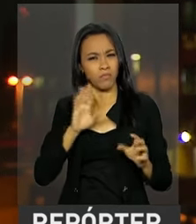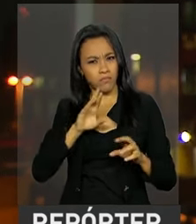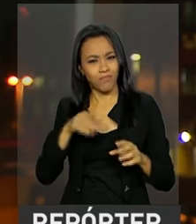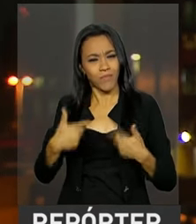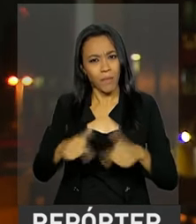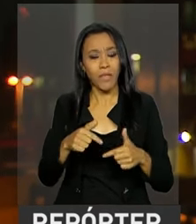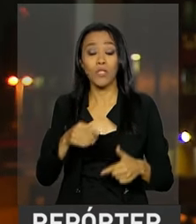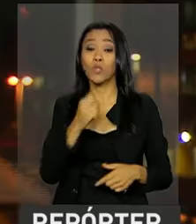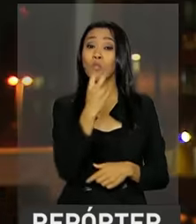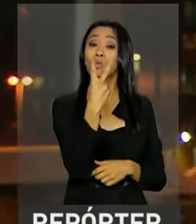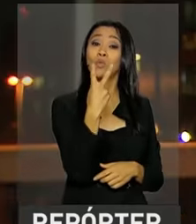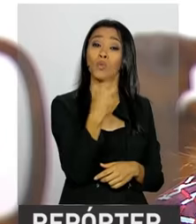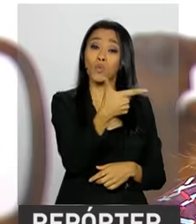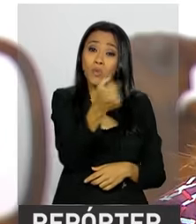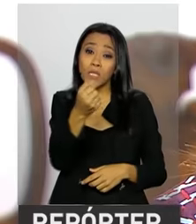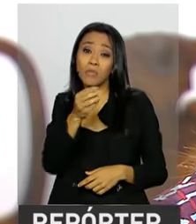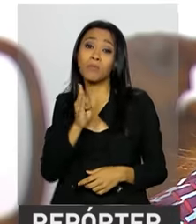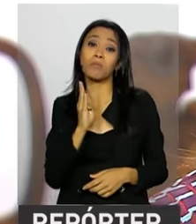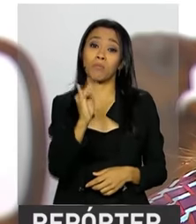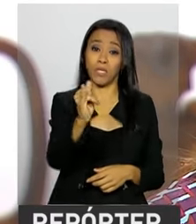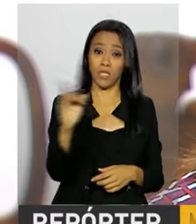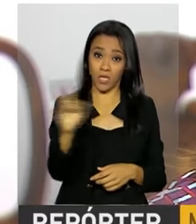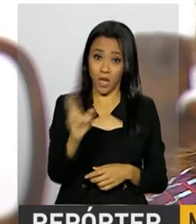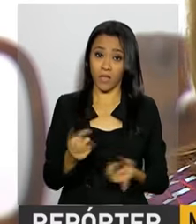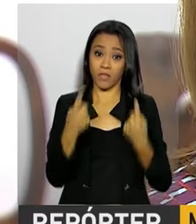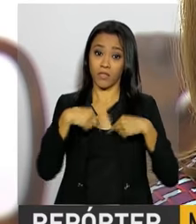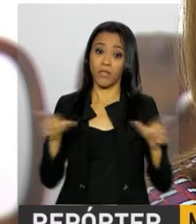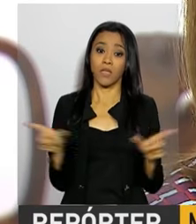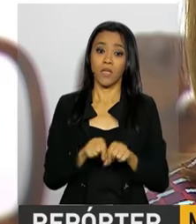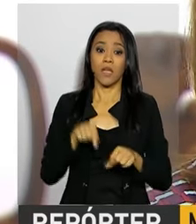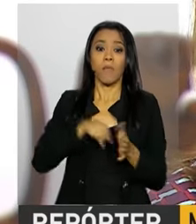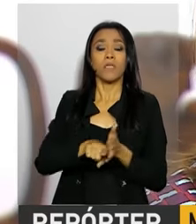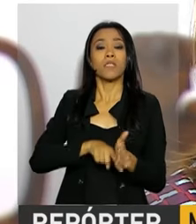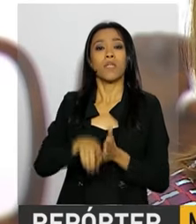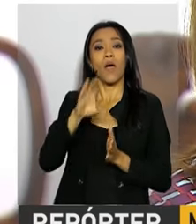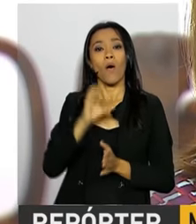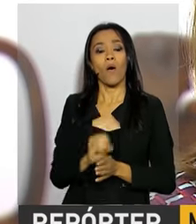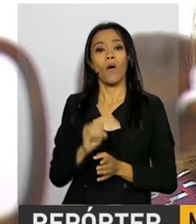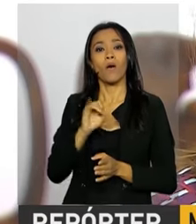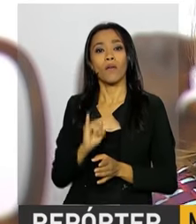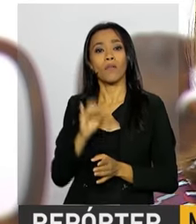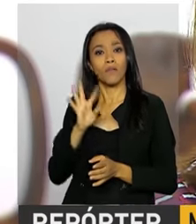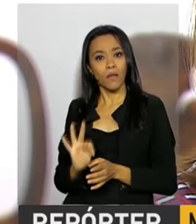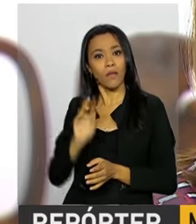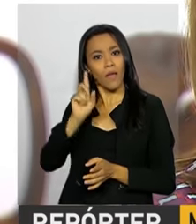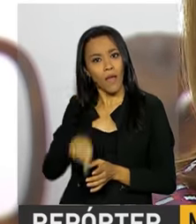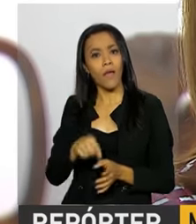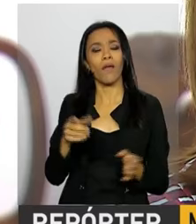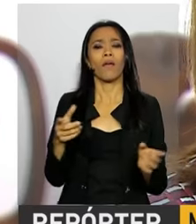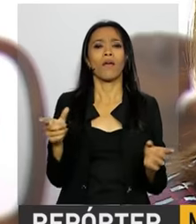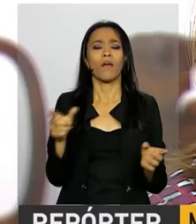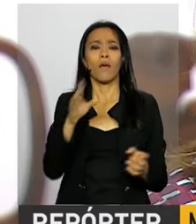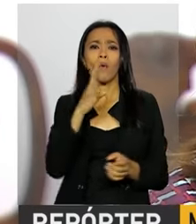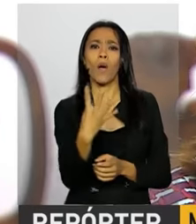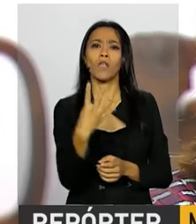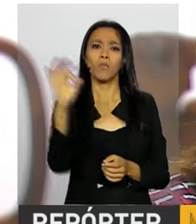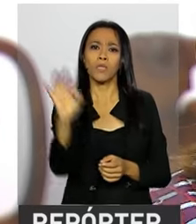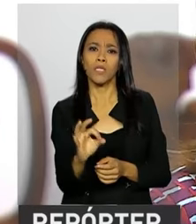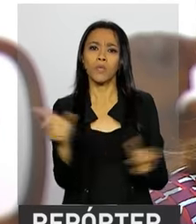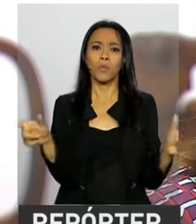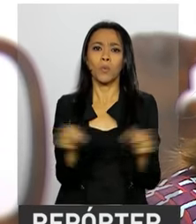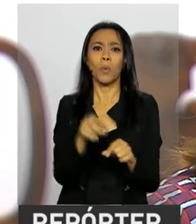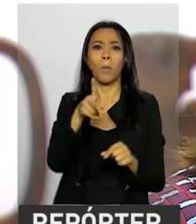200 bilhões de reais. Segundo a estimativa da OIT, é 4% do PIB que nós perdemos e que poderiam ser evitados